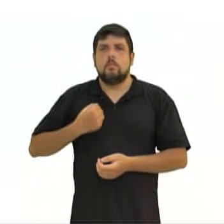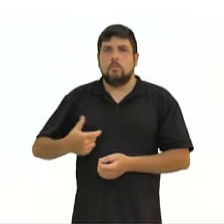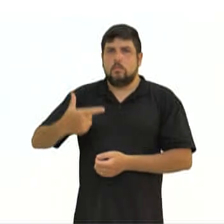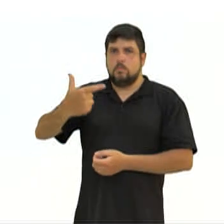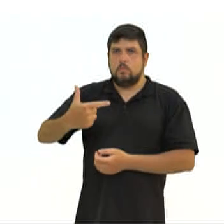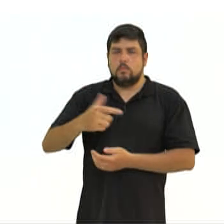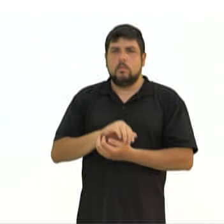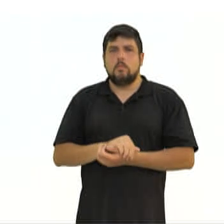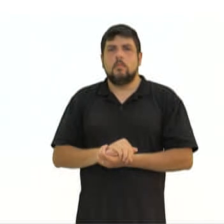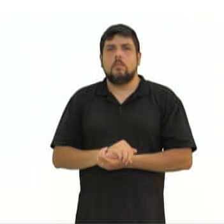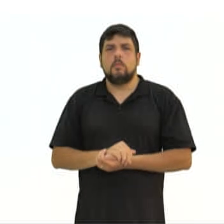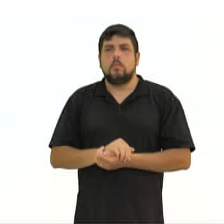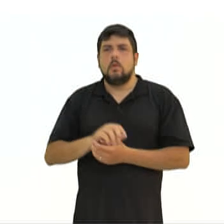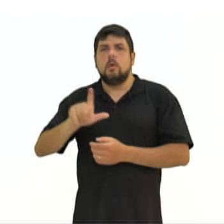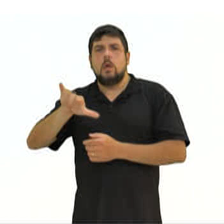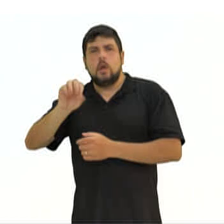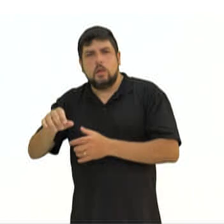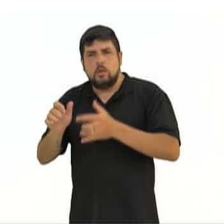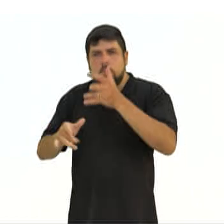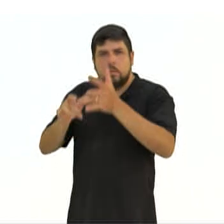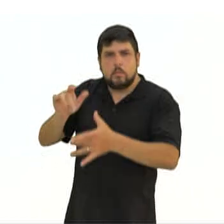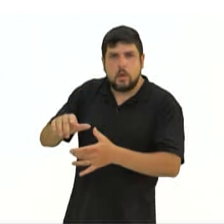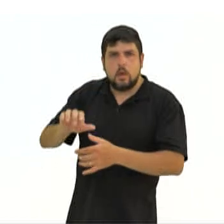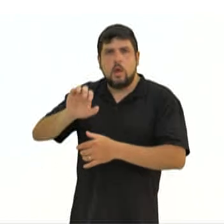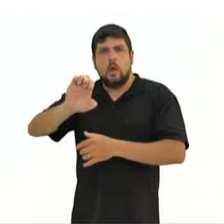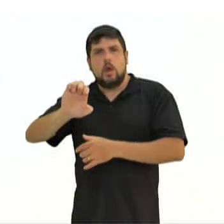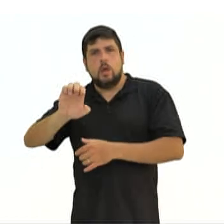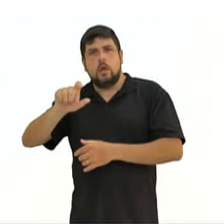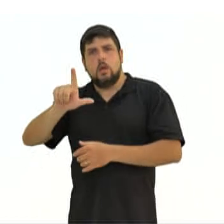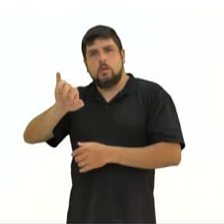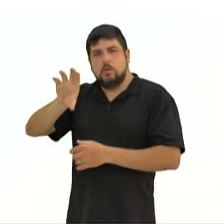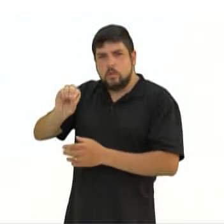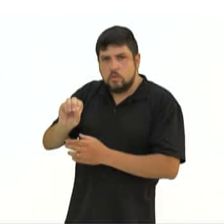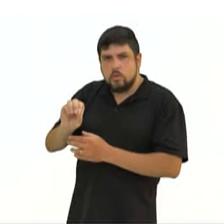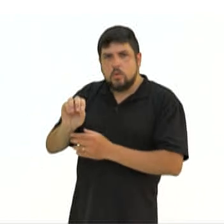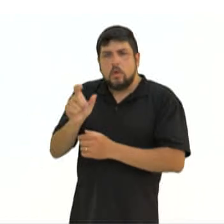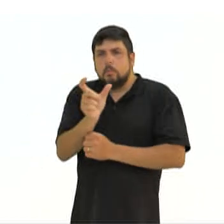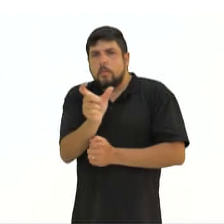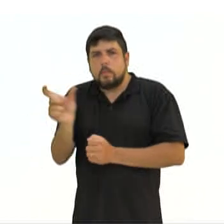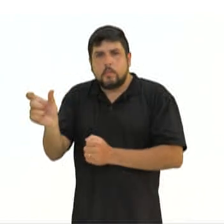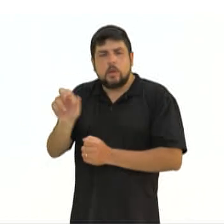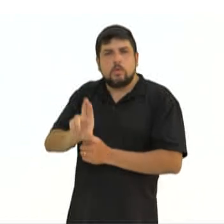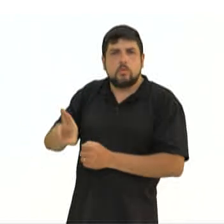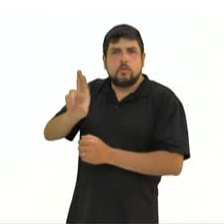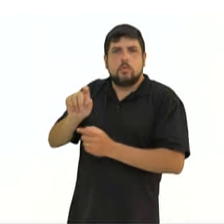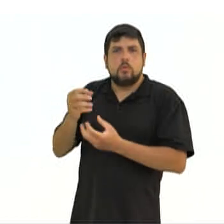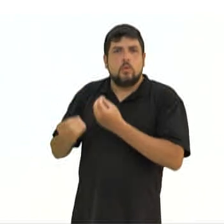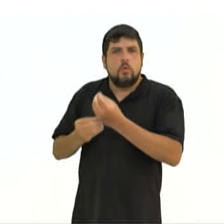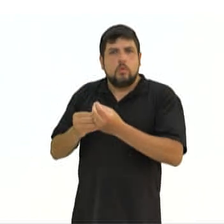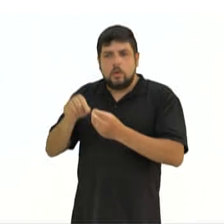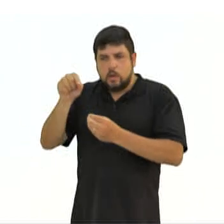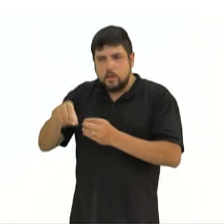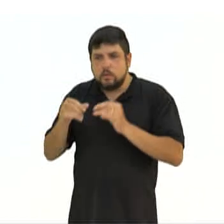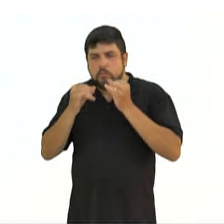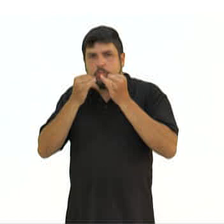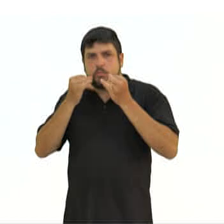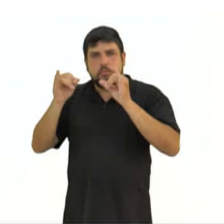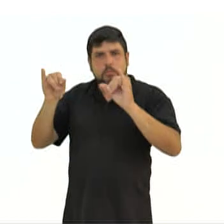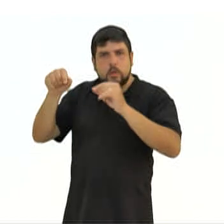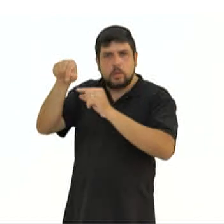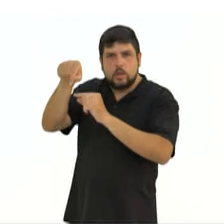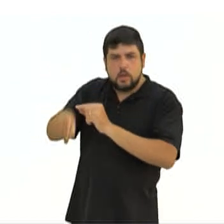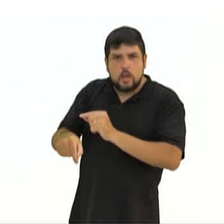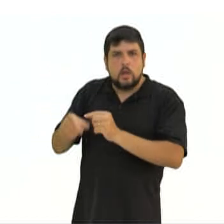Lixo eletrônico, resíduo eletrônico ou e-lixo são termos utilizados para denominar o material